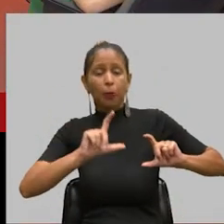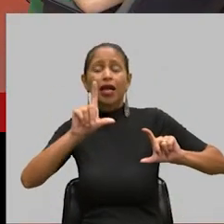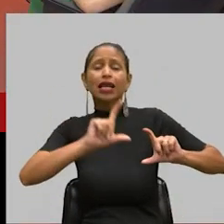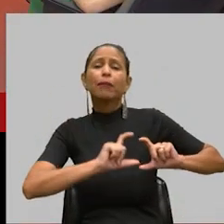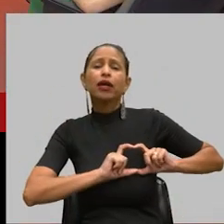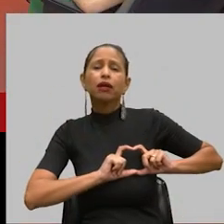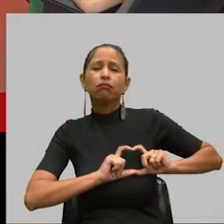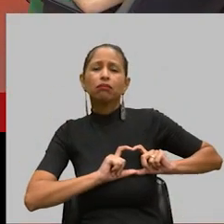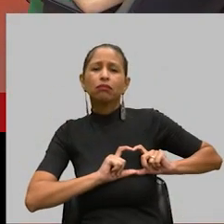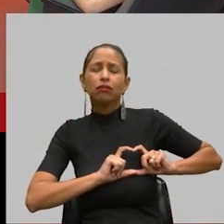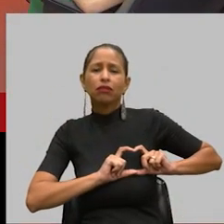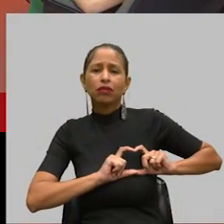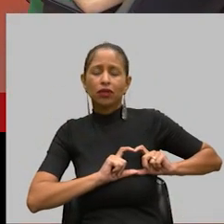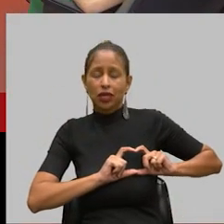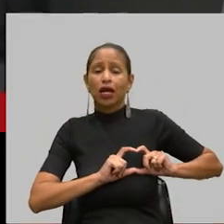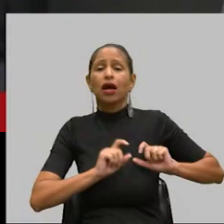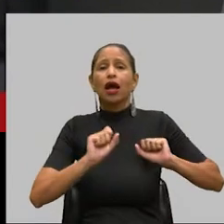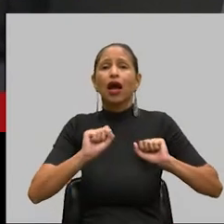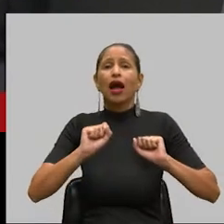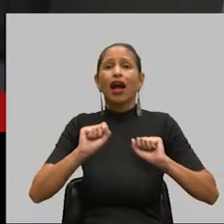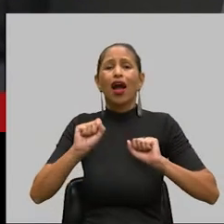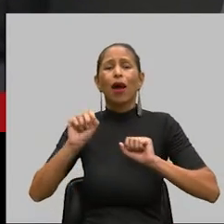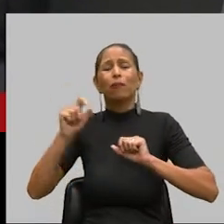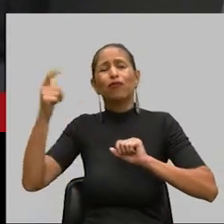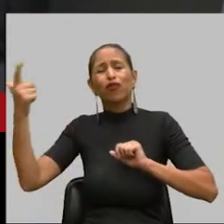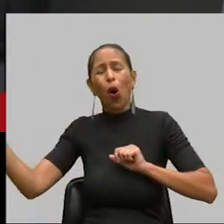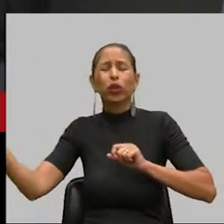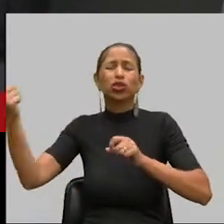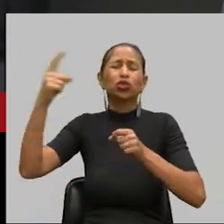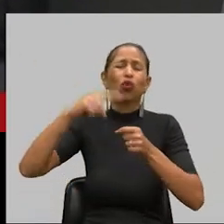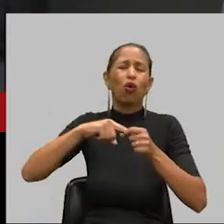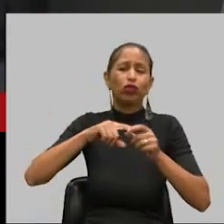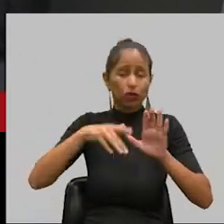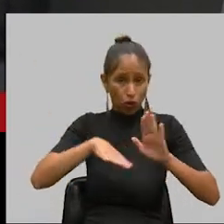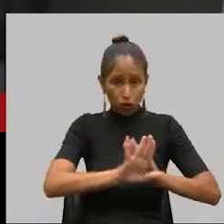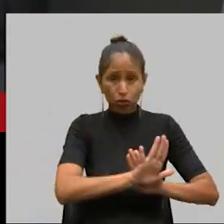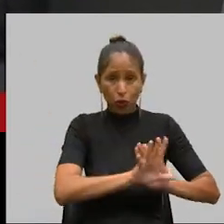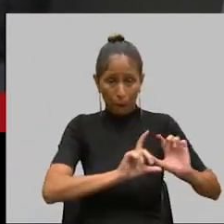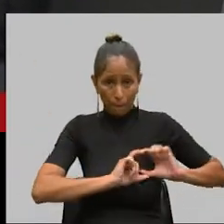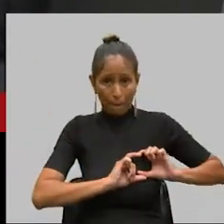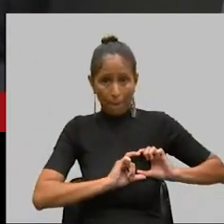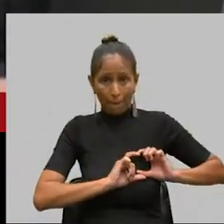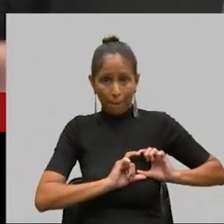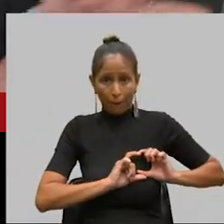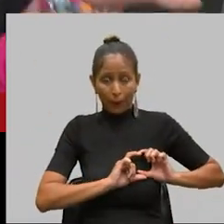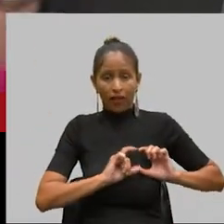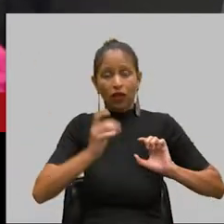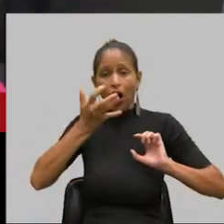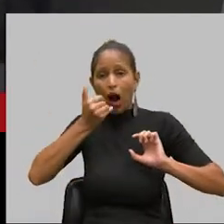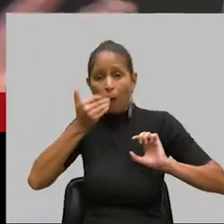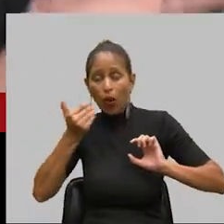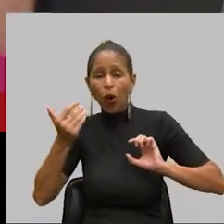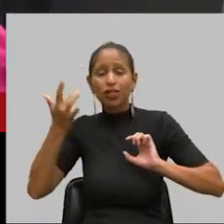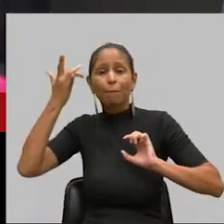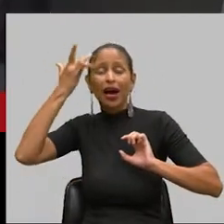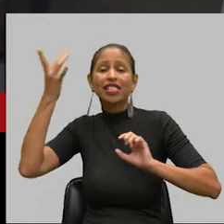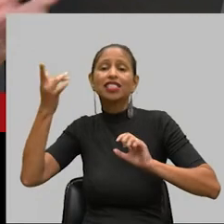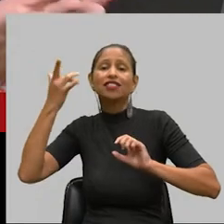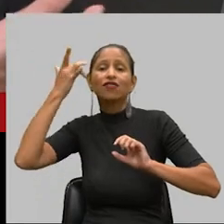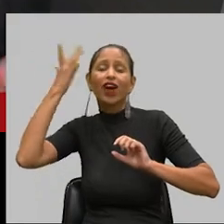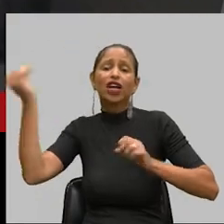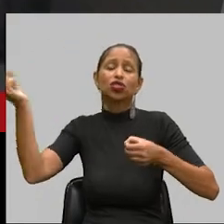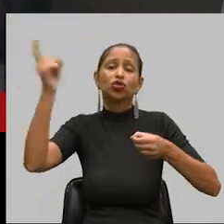credenciamento porque senão faz o processo todo de novo não é eh e aí já facilita a entrada aqui no